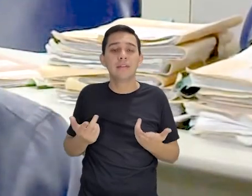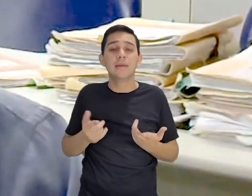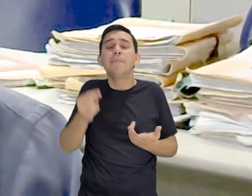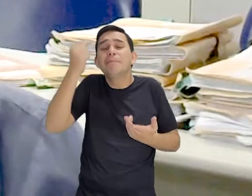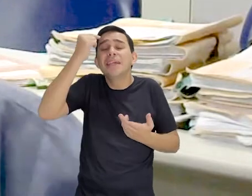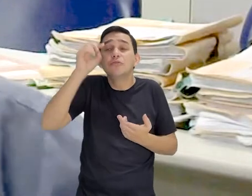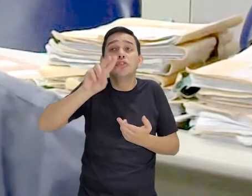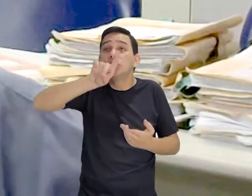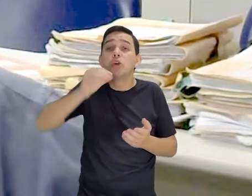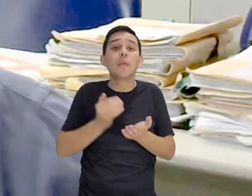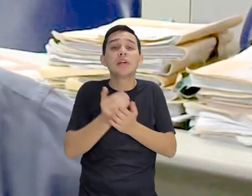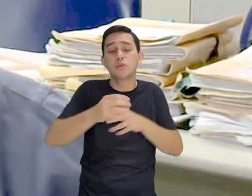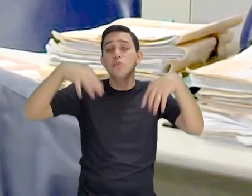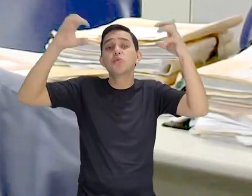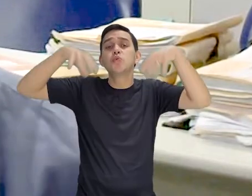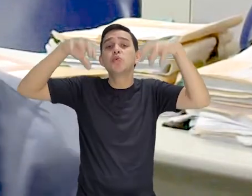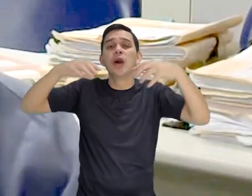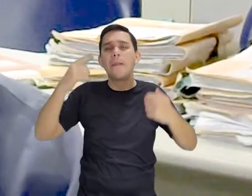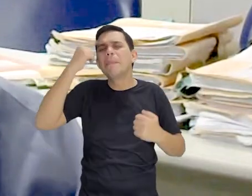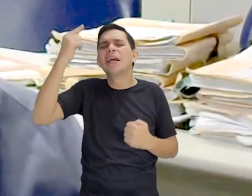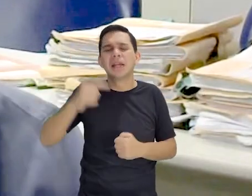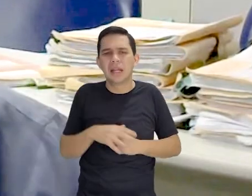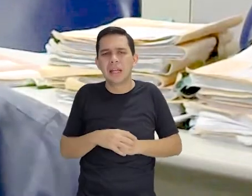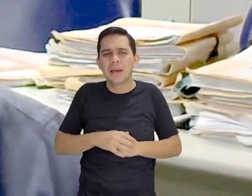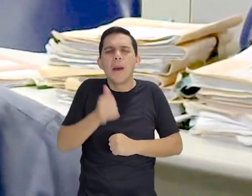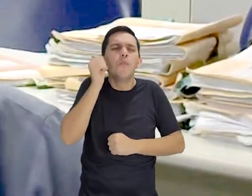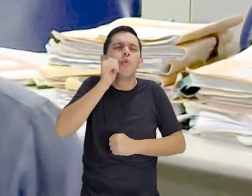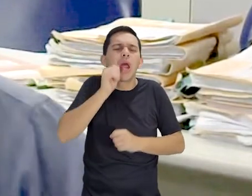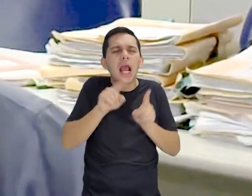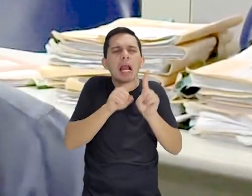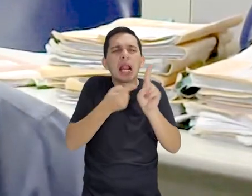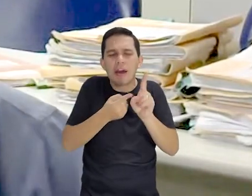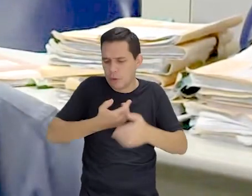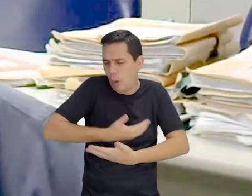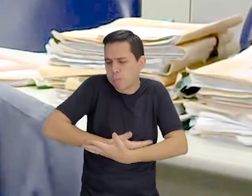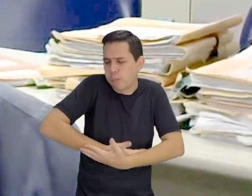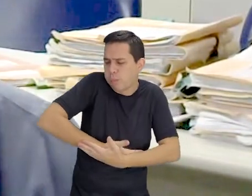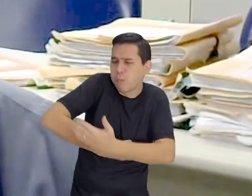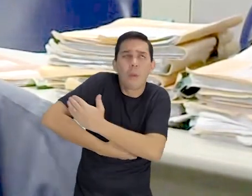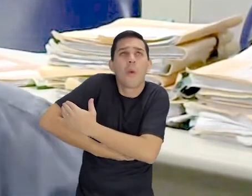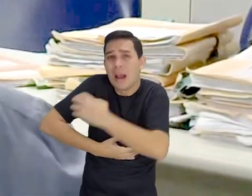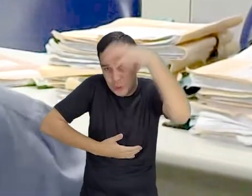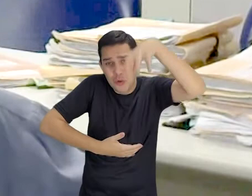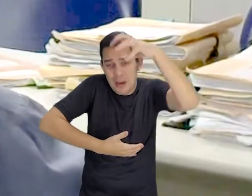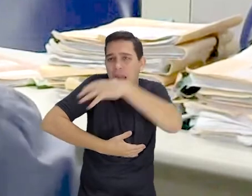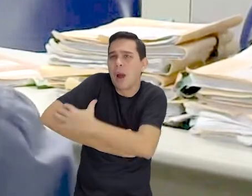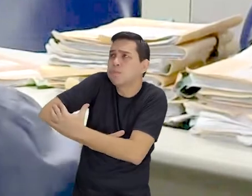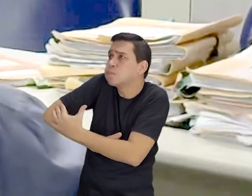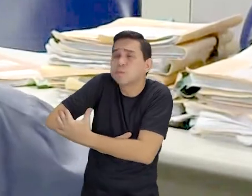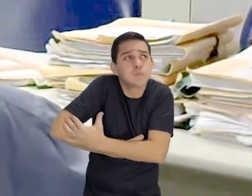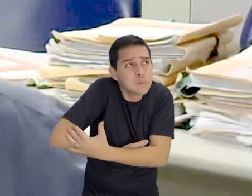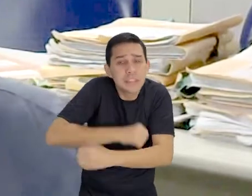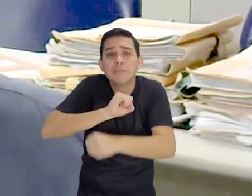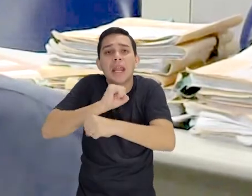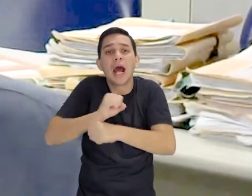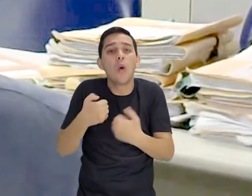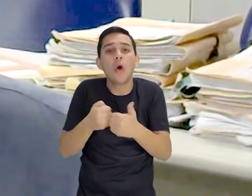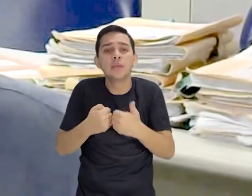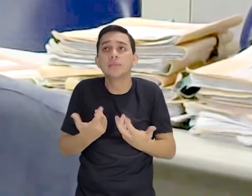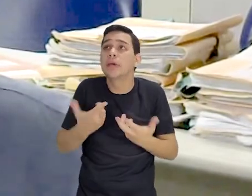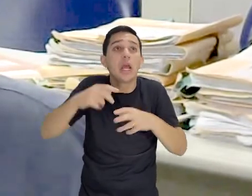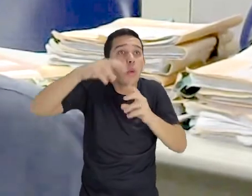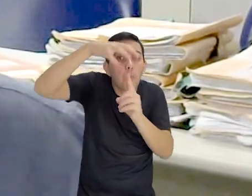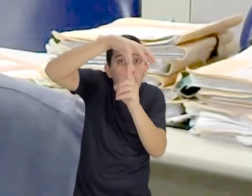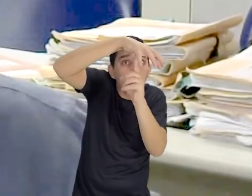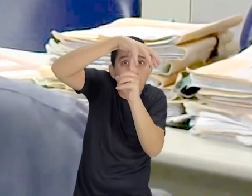de deslocamento de uma mãe com um bebê de colo num dia com chuvas torrenciais? Na minha opinião, a gente não tem como falar em